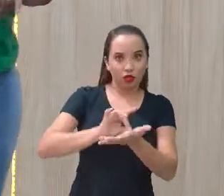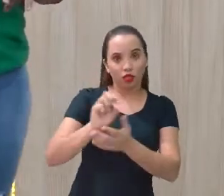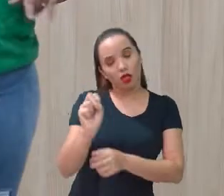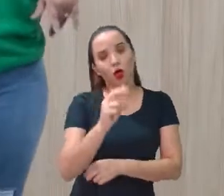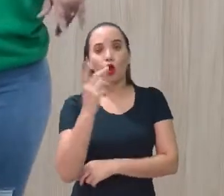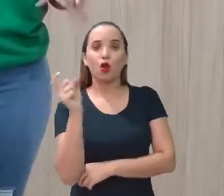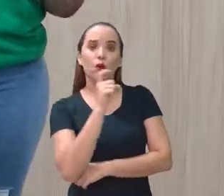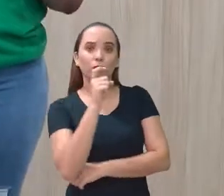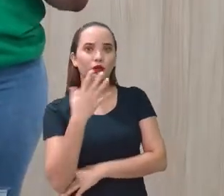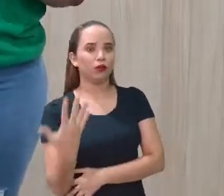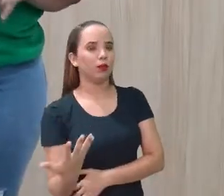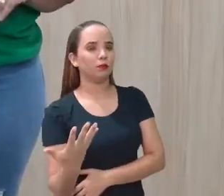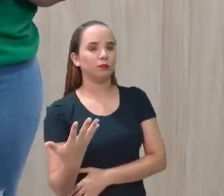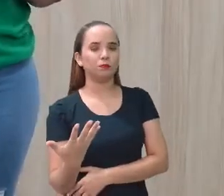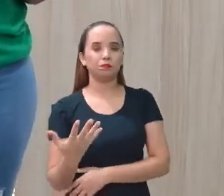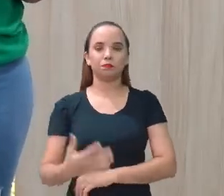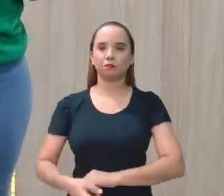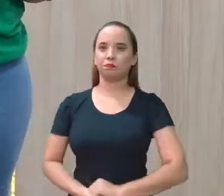para vocês responderem, bora lá.